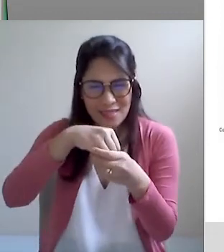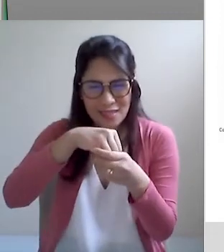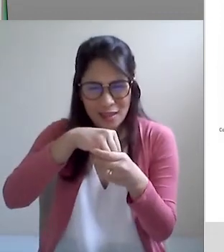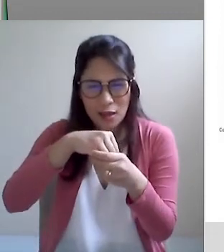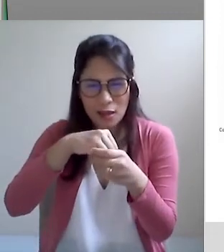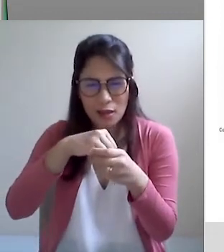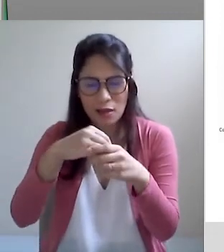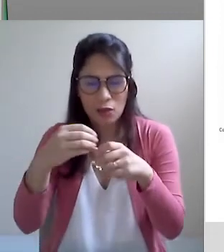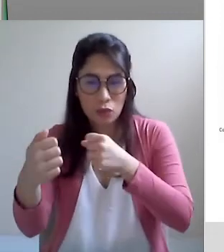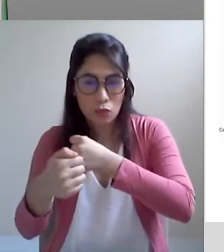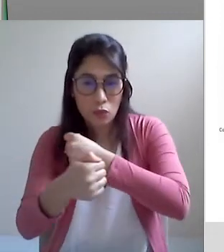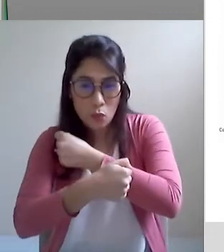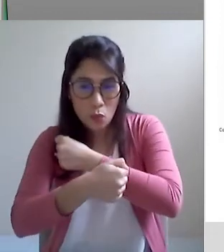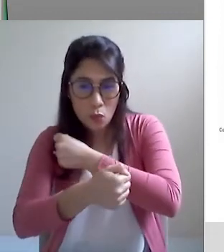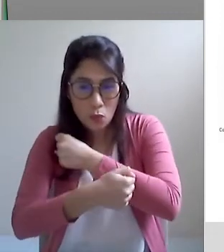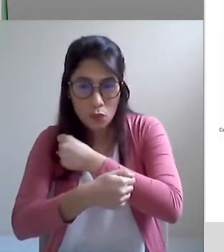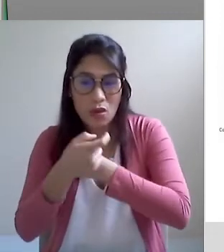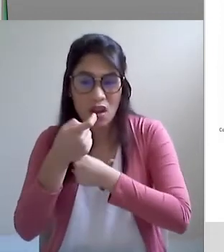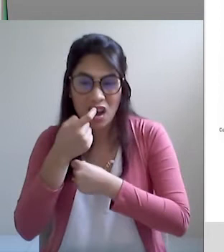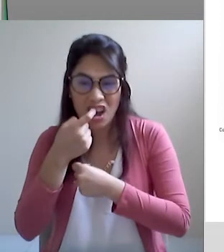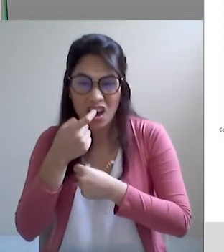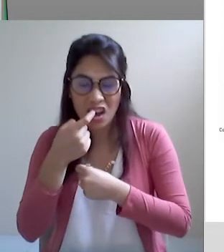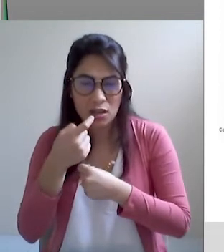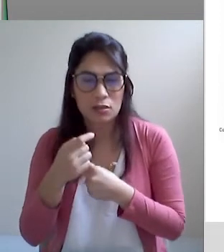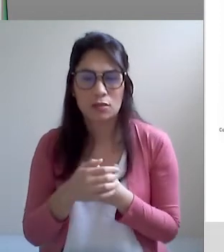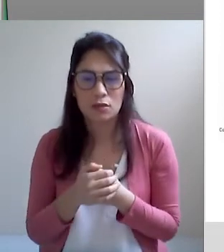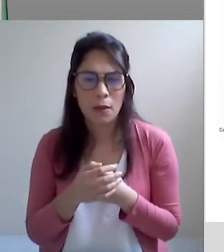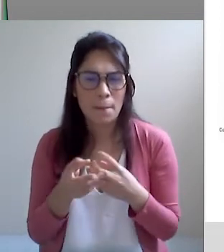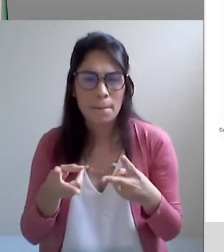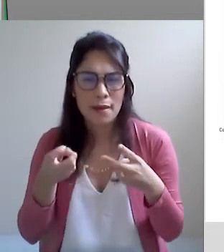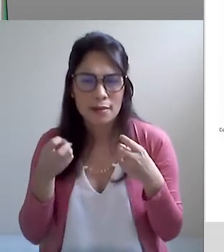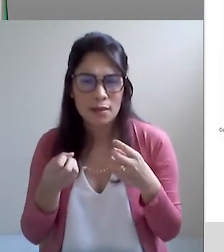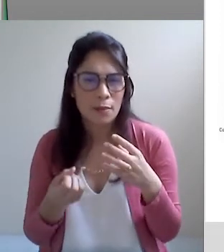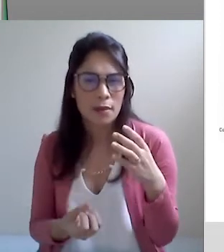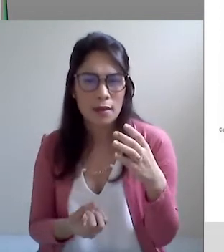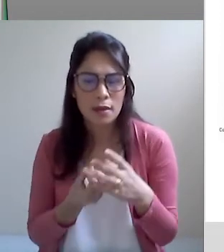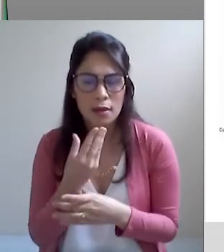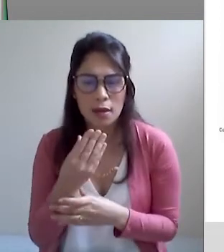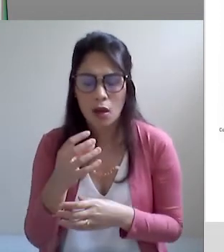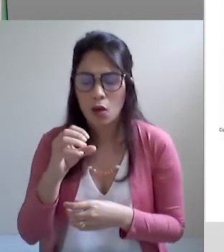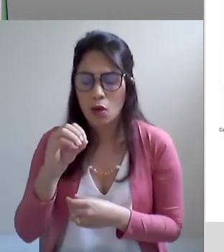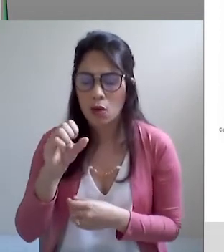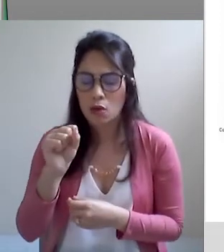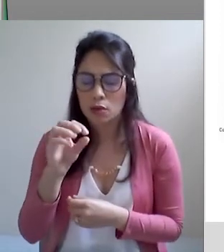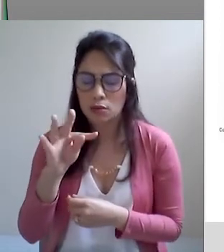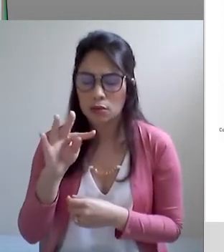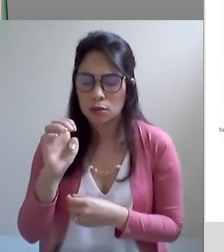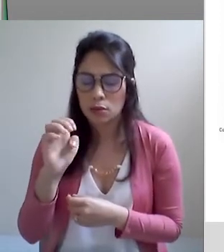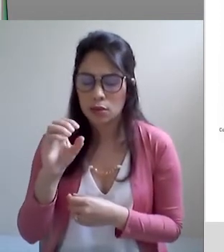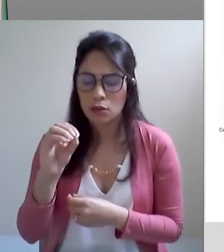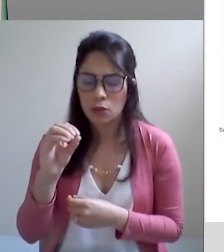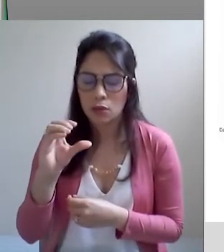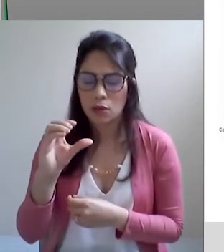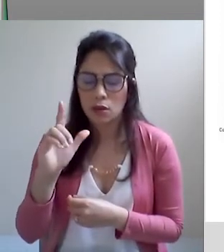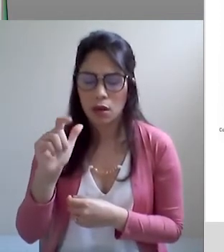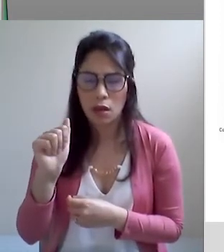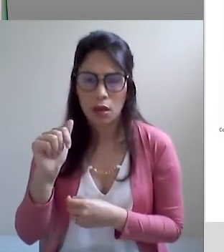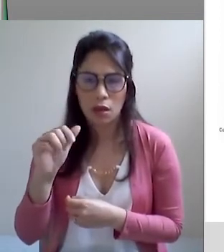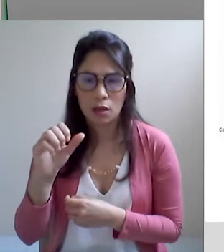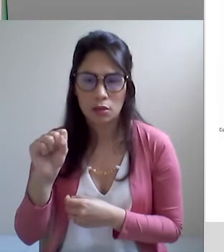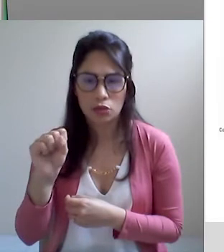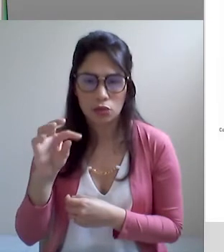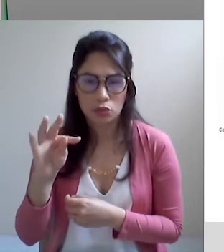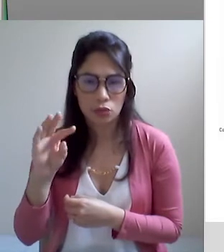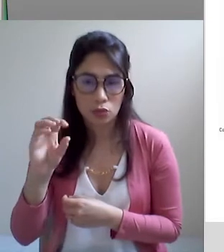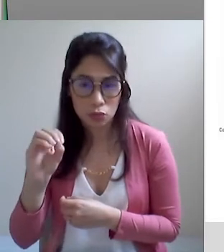pode-se identificar a derivação de osteoclastos, os quais podem estar ativos ou